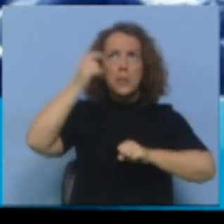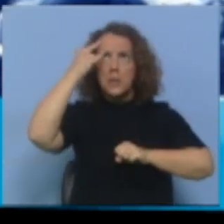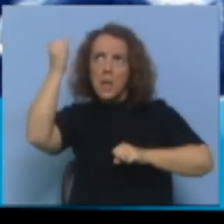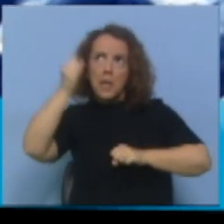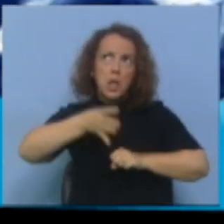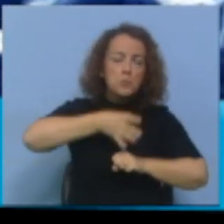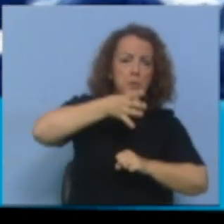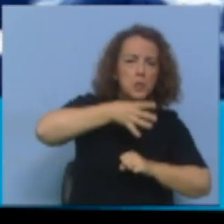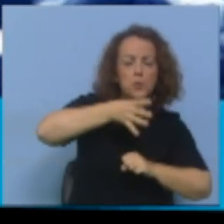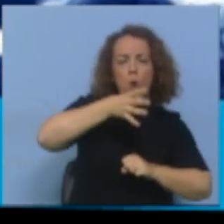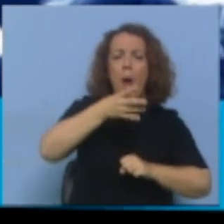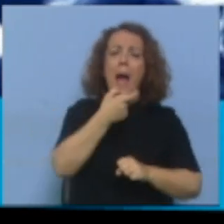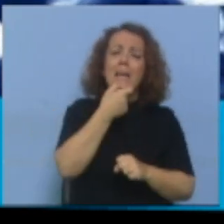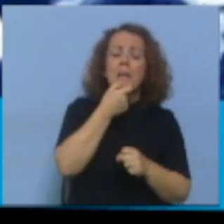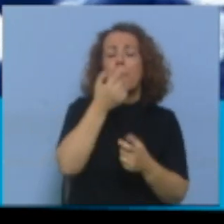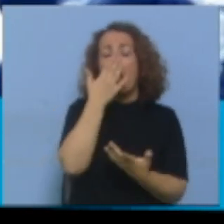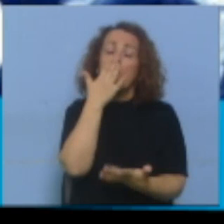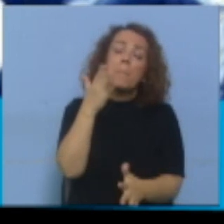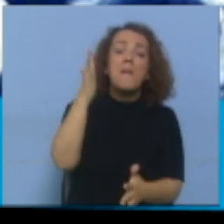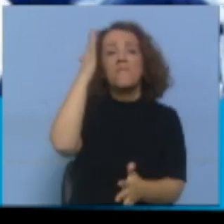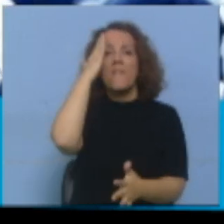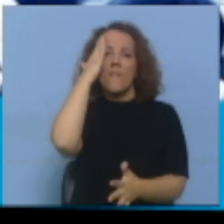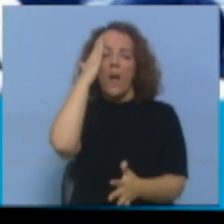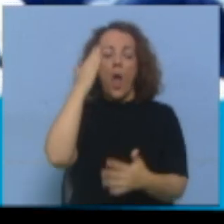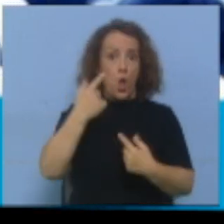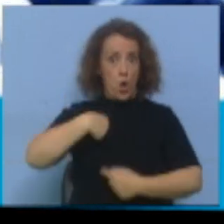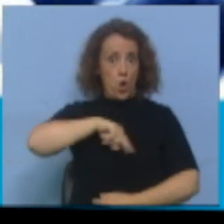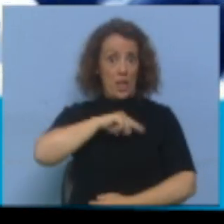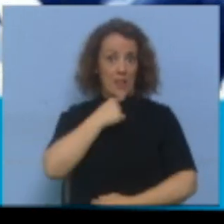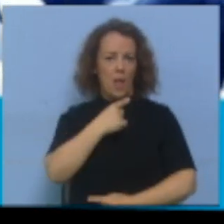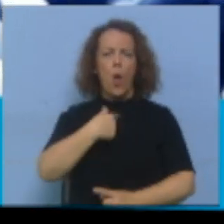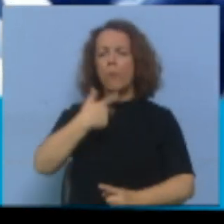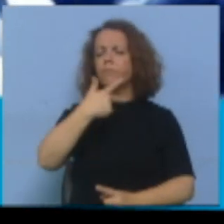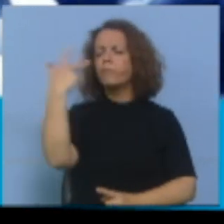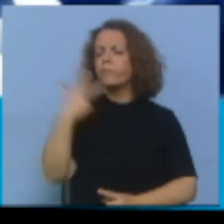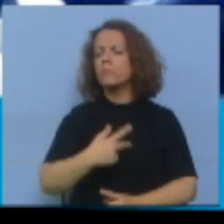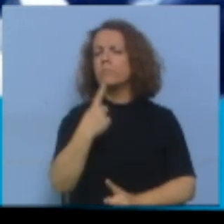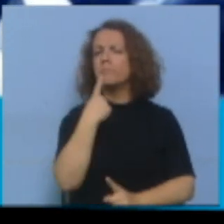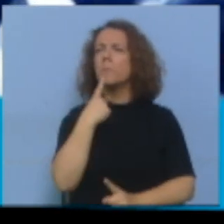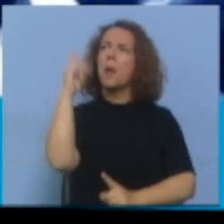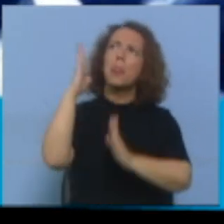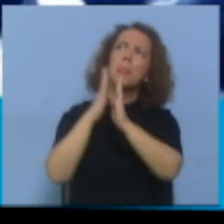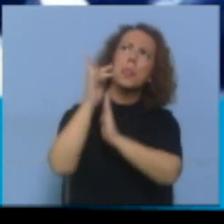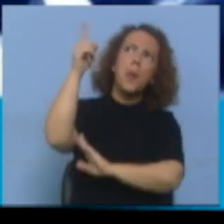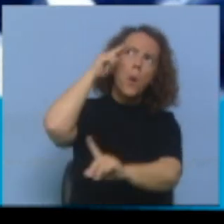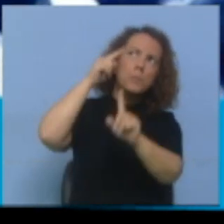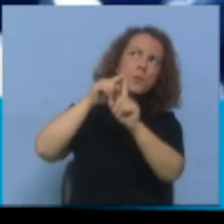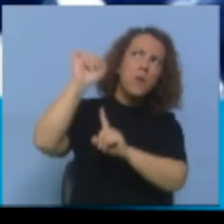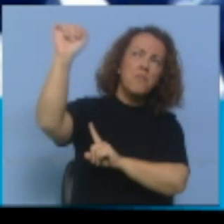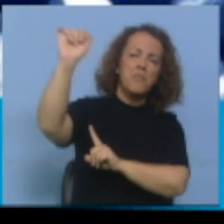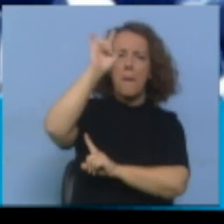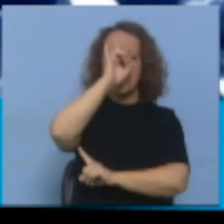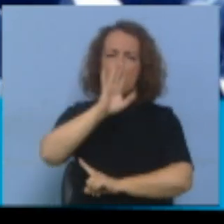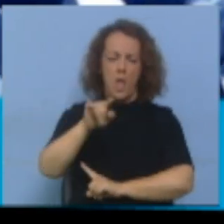aproximações à realidade. Nós não podemos dizer que eu compreendo 100% qual é o projeto de Deus. Isto era uma pretensão, uma